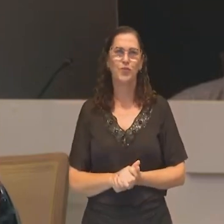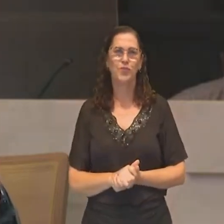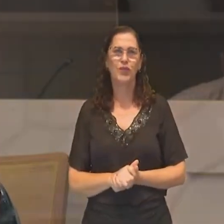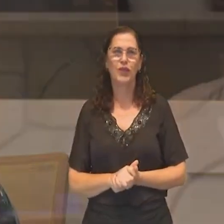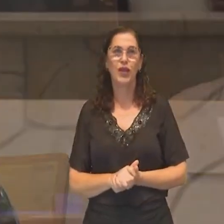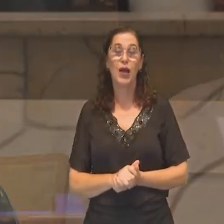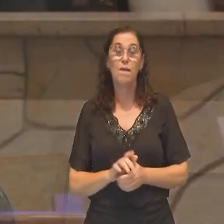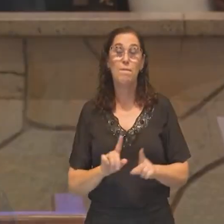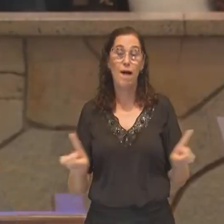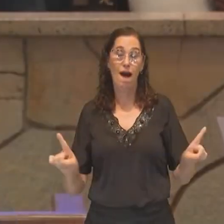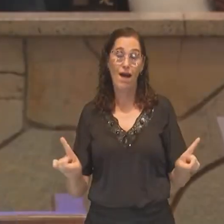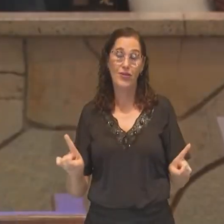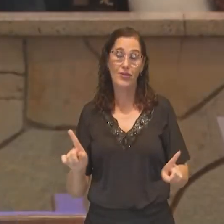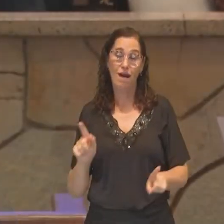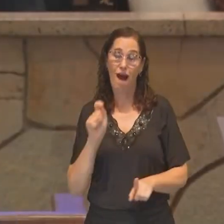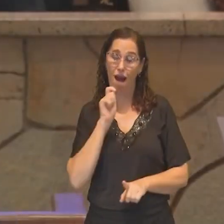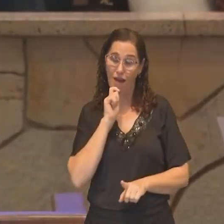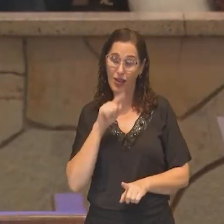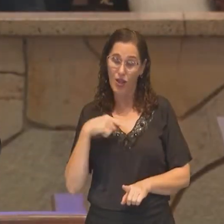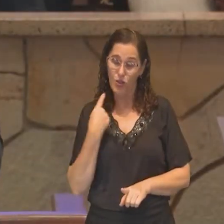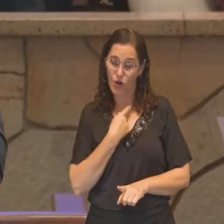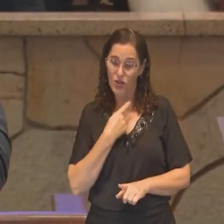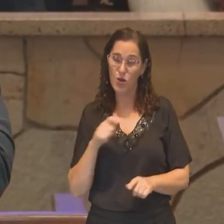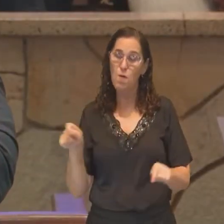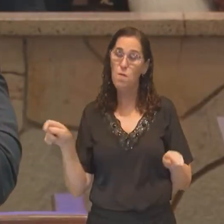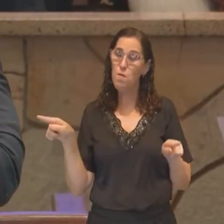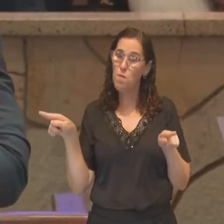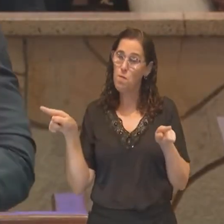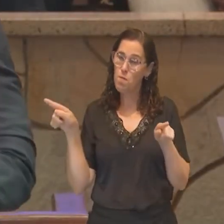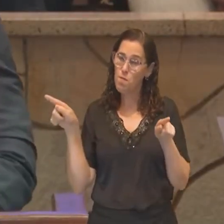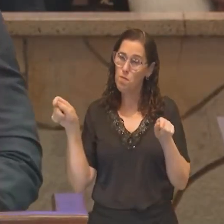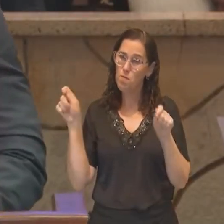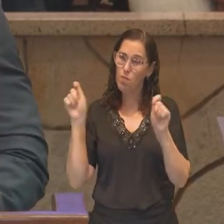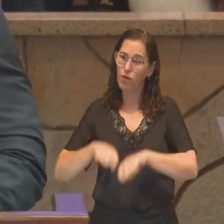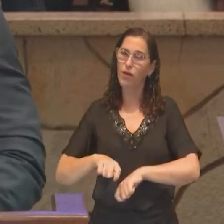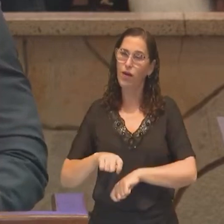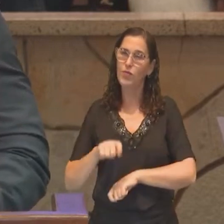Mas ainda nós podemos aprender e extrair